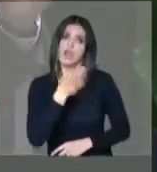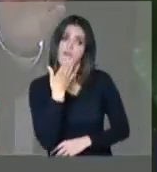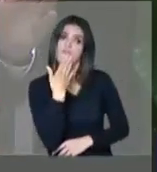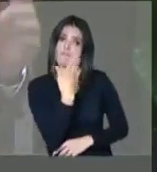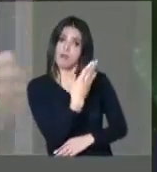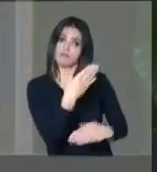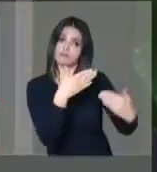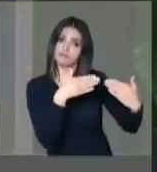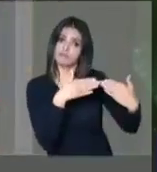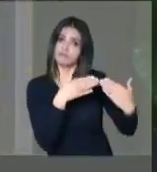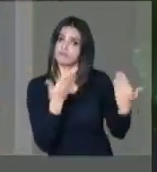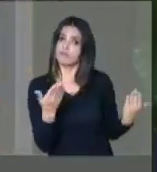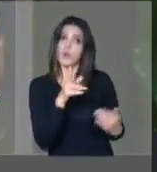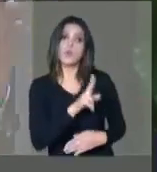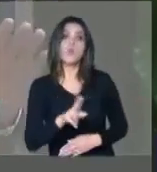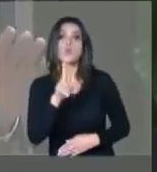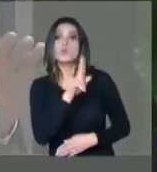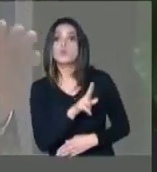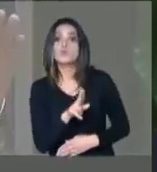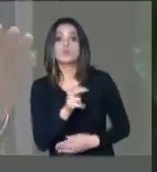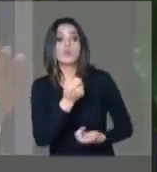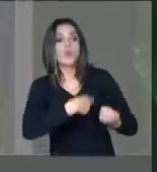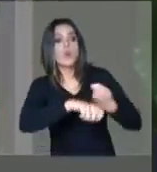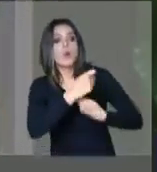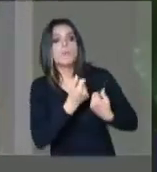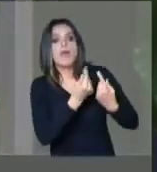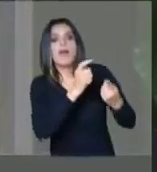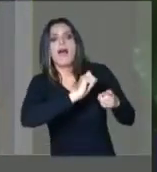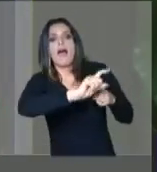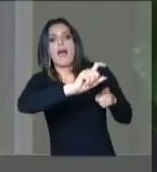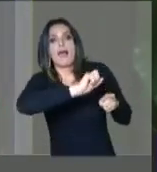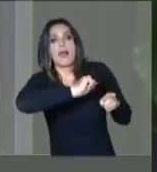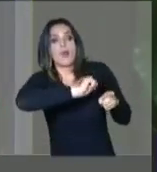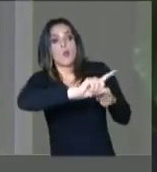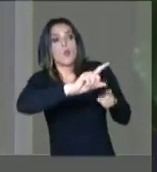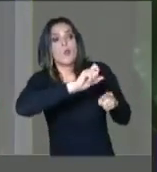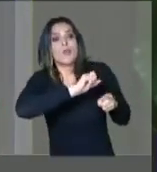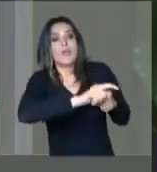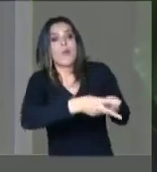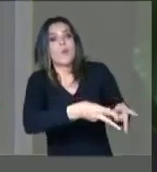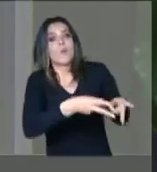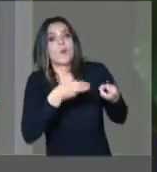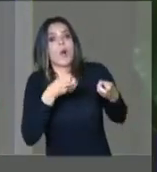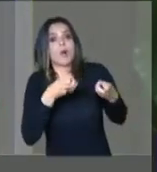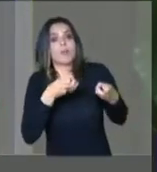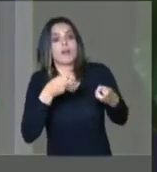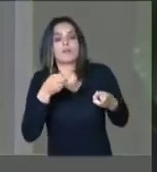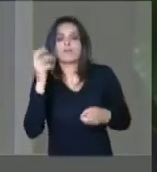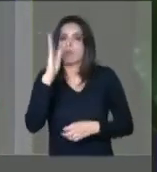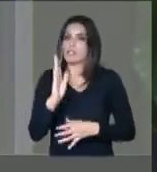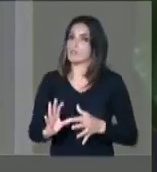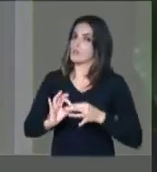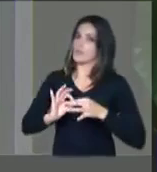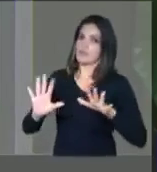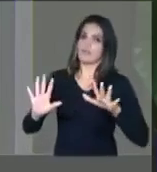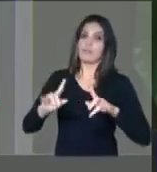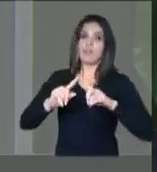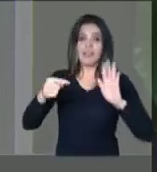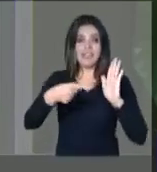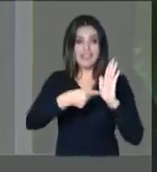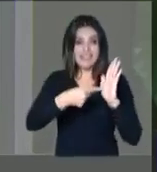um eventual uso comercial de uma plataforma de lançamento. Mas aqui não se trata